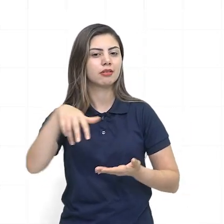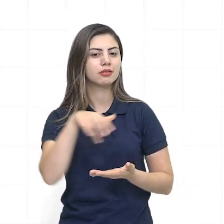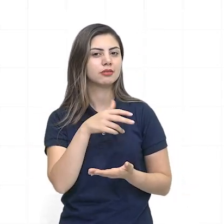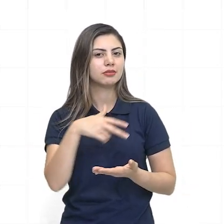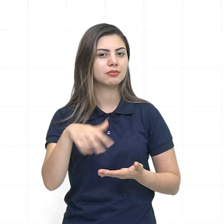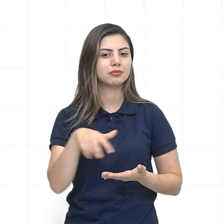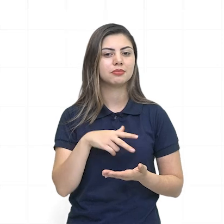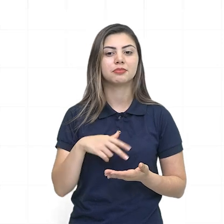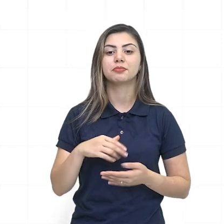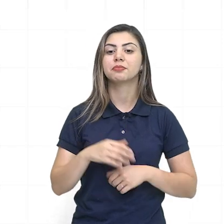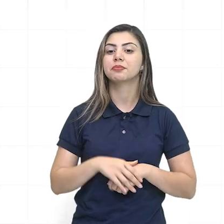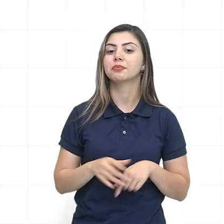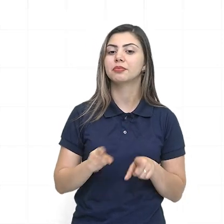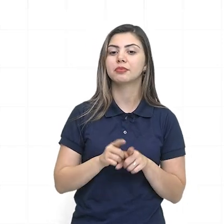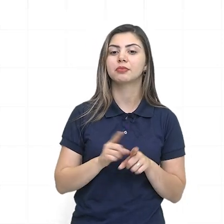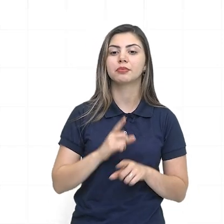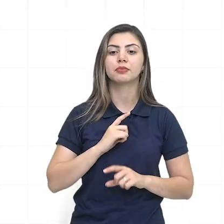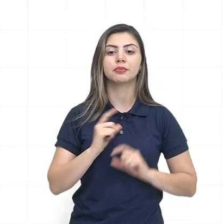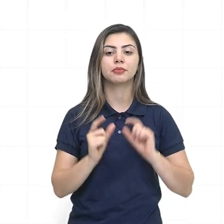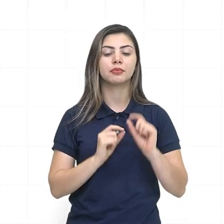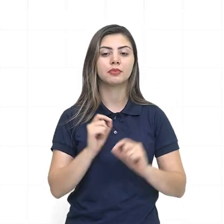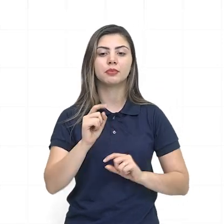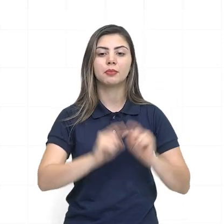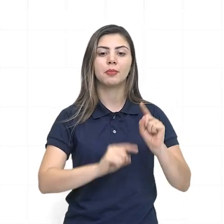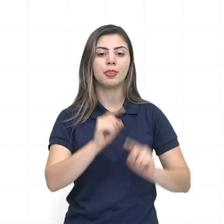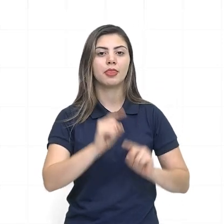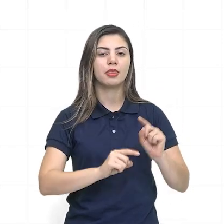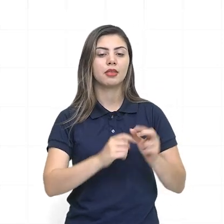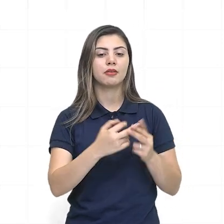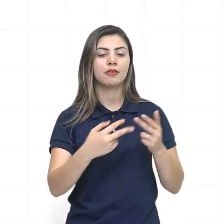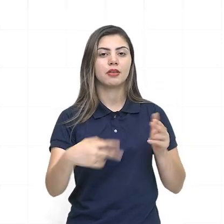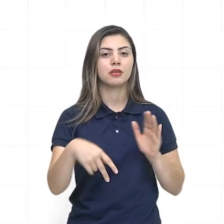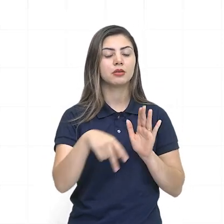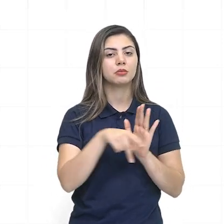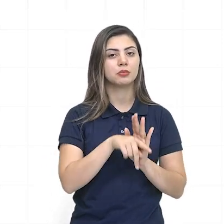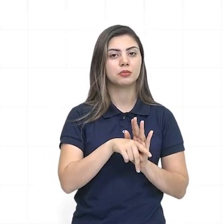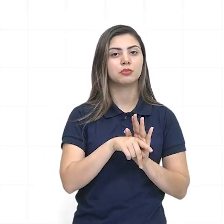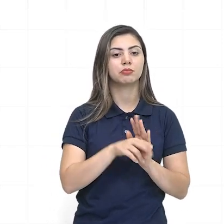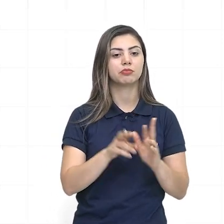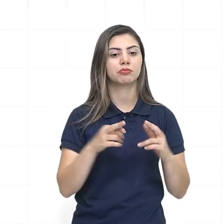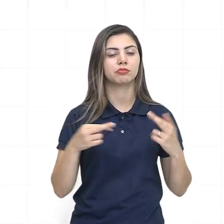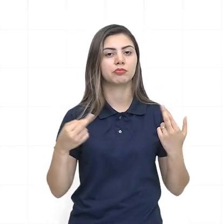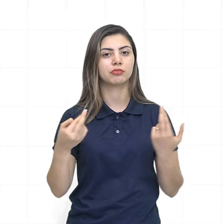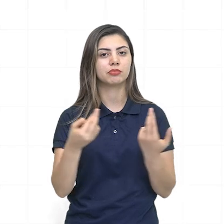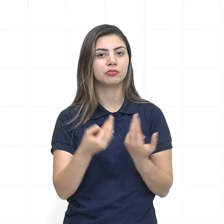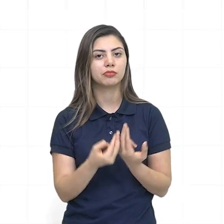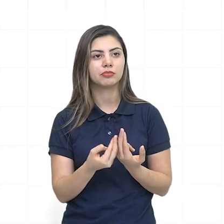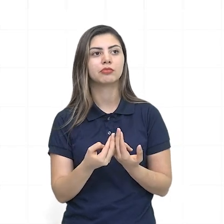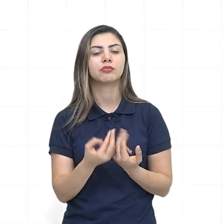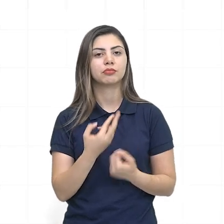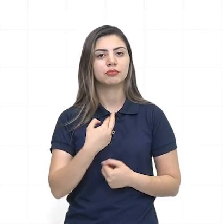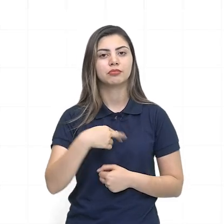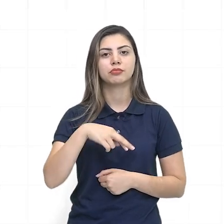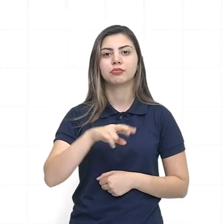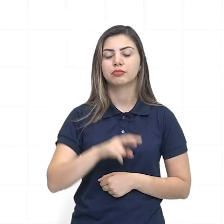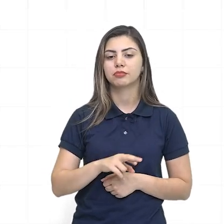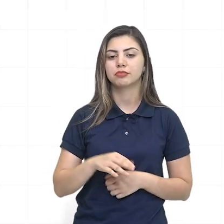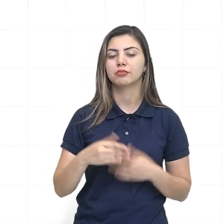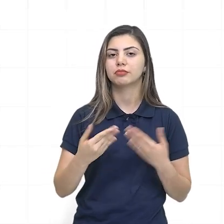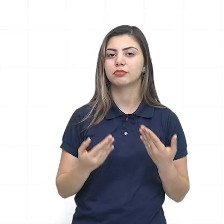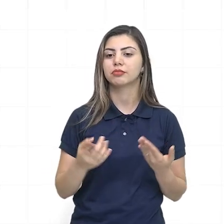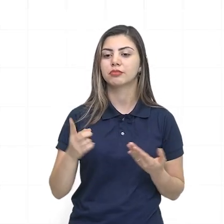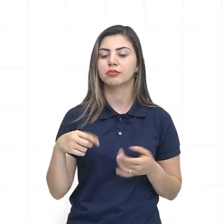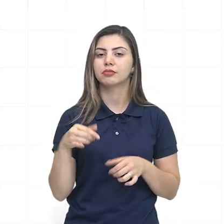e também a disposição dos objetos de culto e no rito. Também é uma maneira de você registrar e